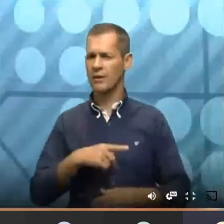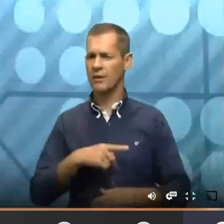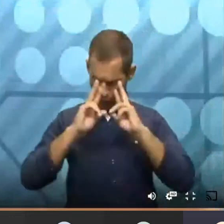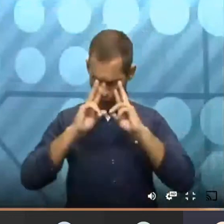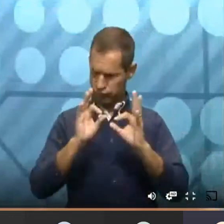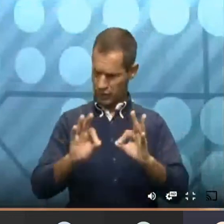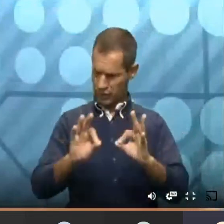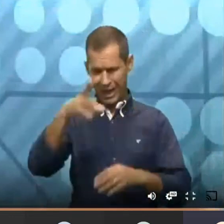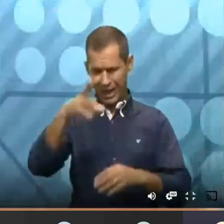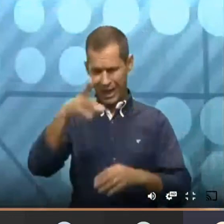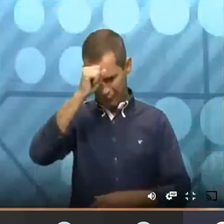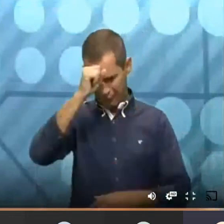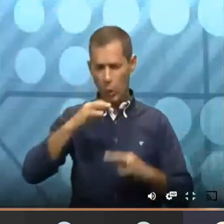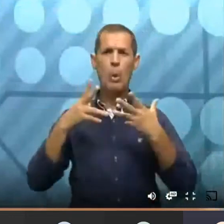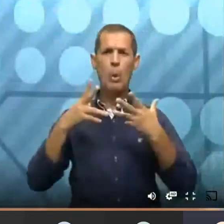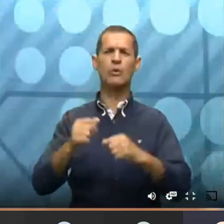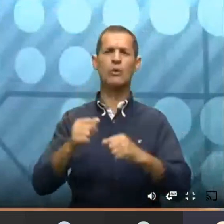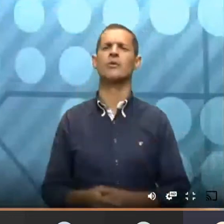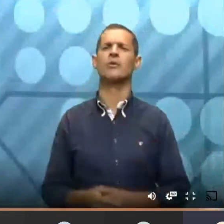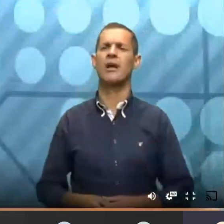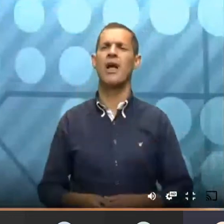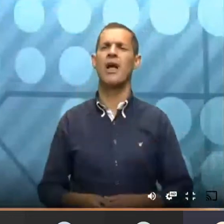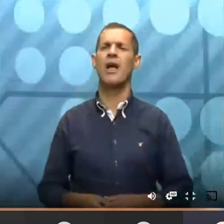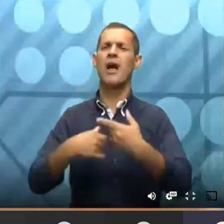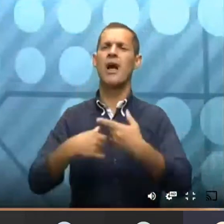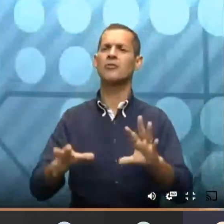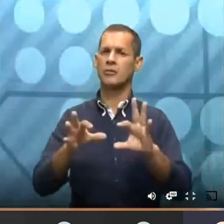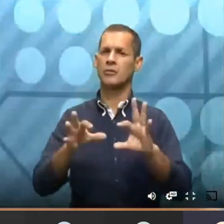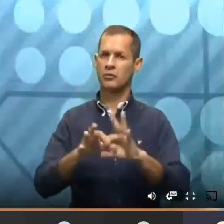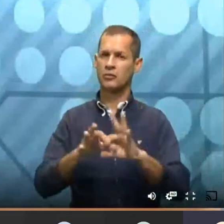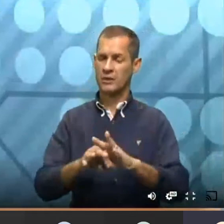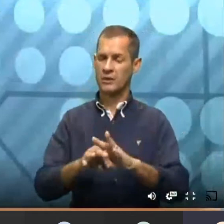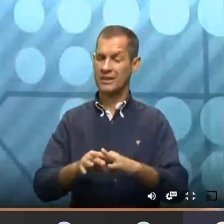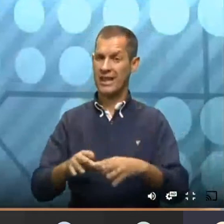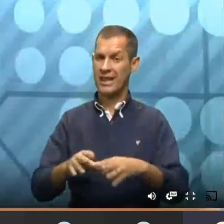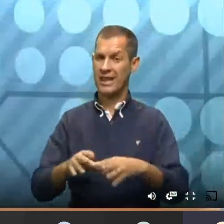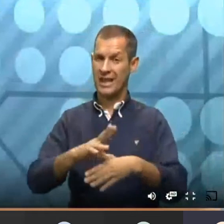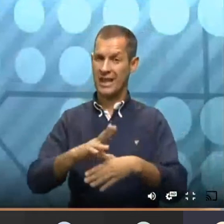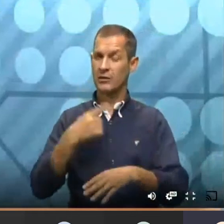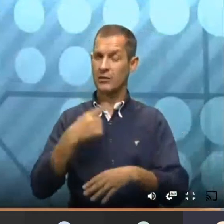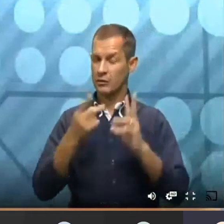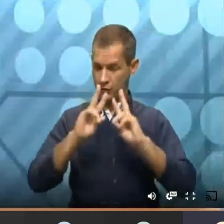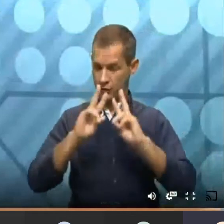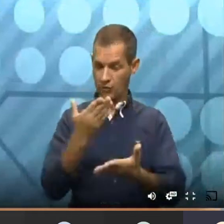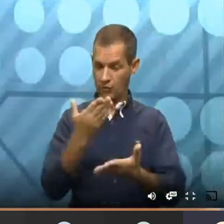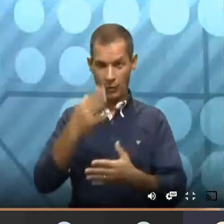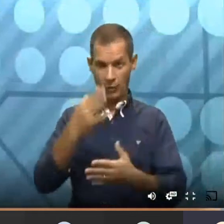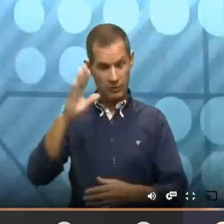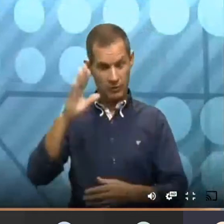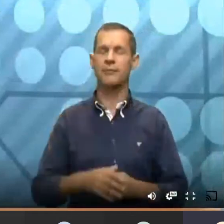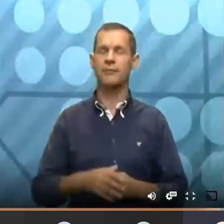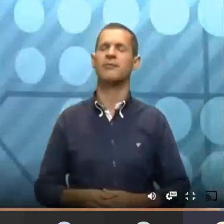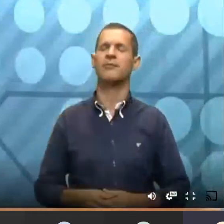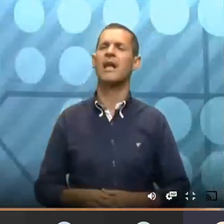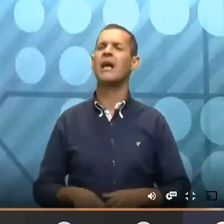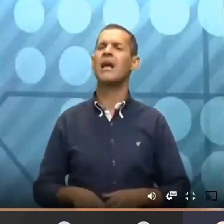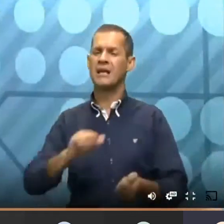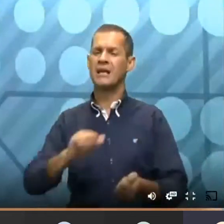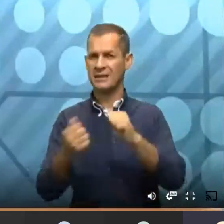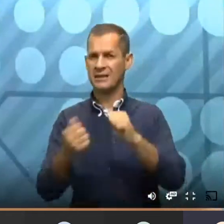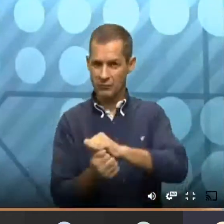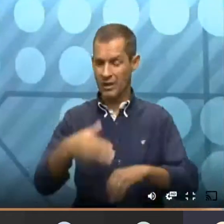tenham observado e aprendido todas as questões histológicas que nós vimos em aula, principalmente, e